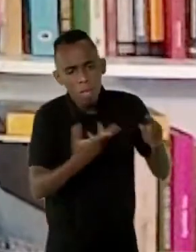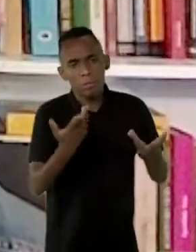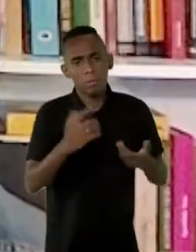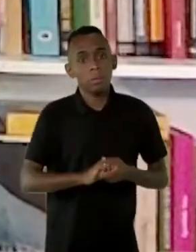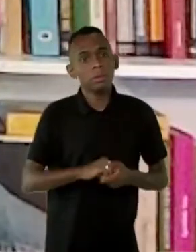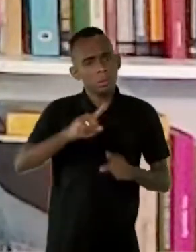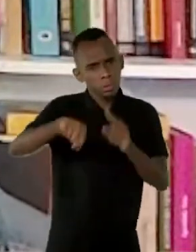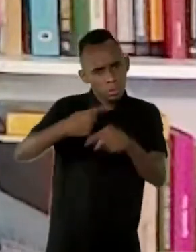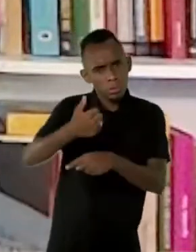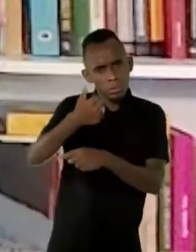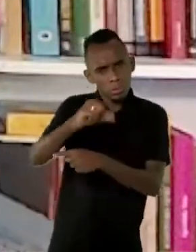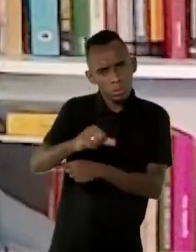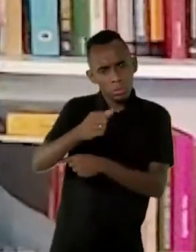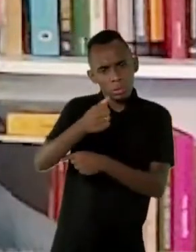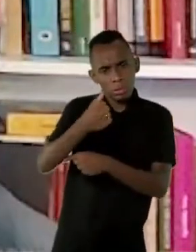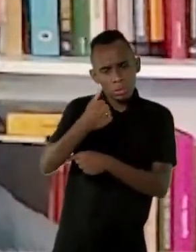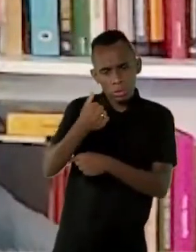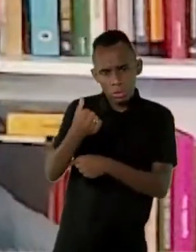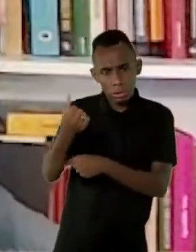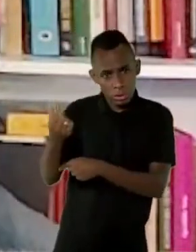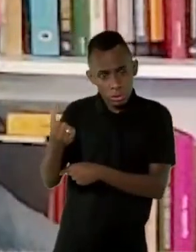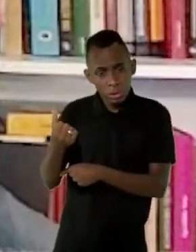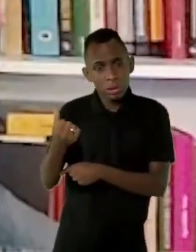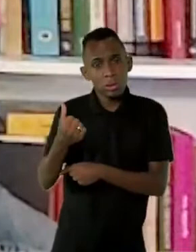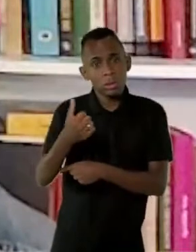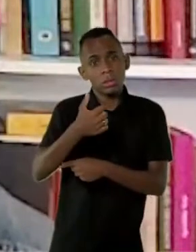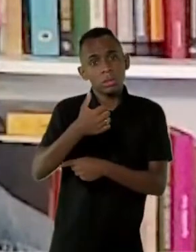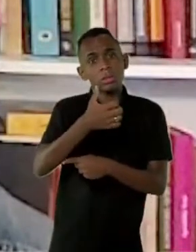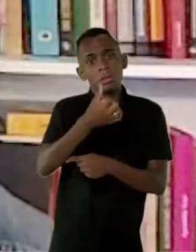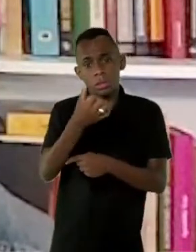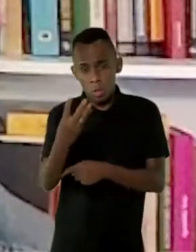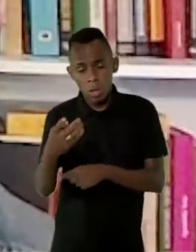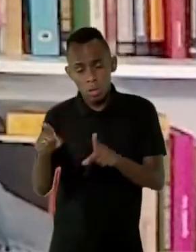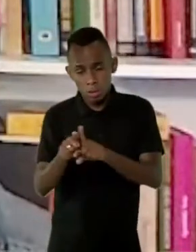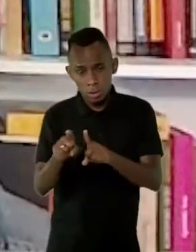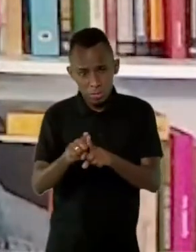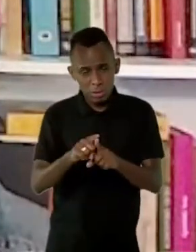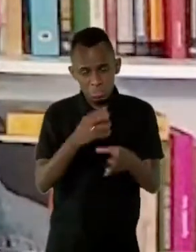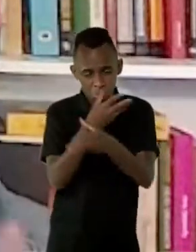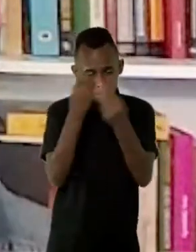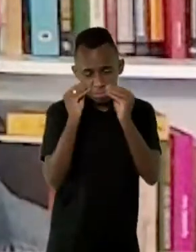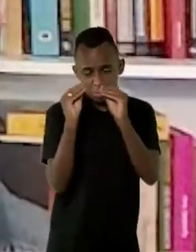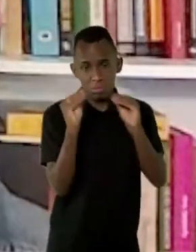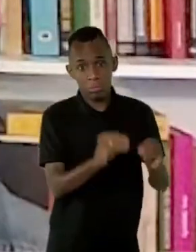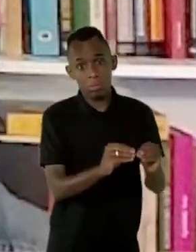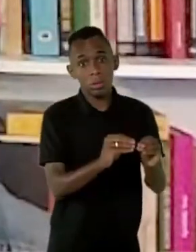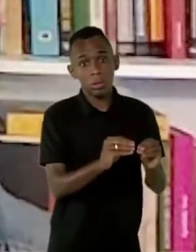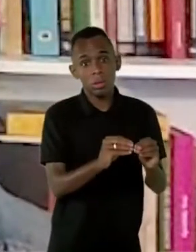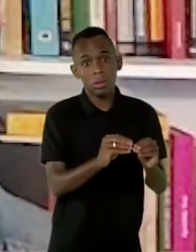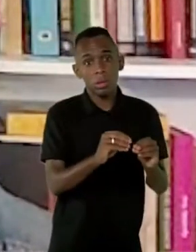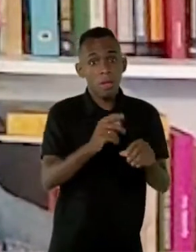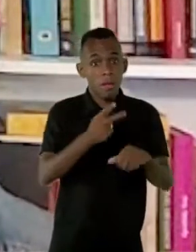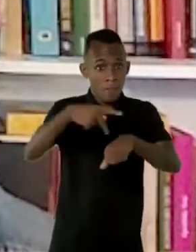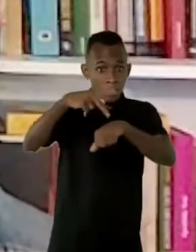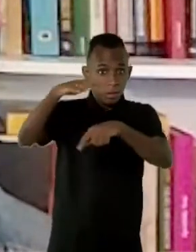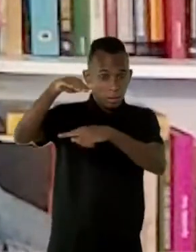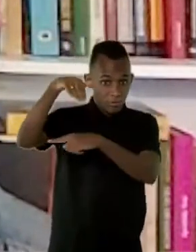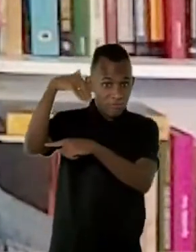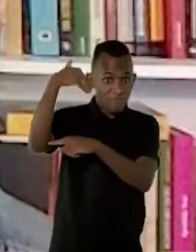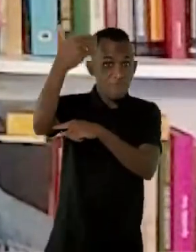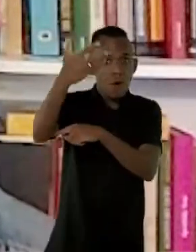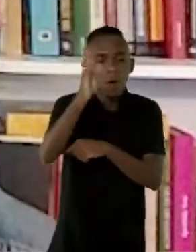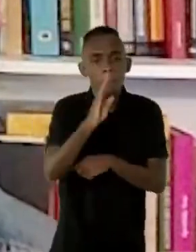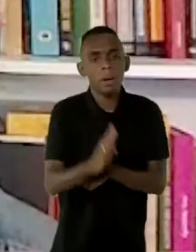64, ela cai em total esquecimento no Brasil, né? Enquanto no exterior a obra dela começa a ganhar círculo